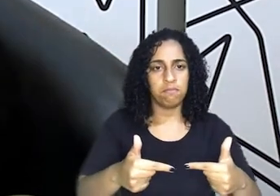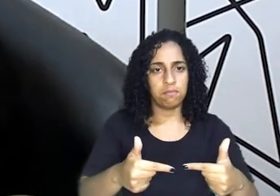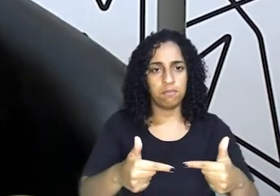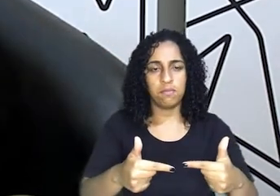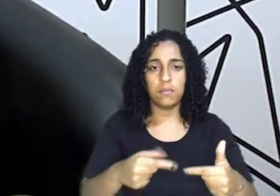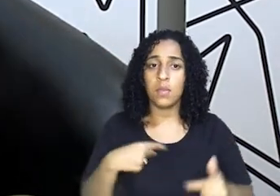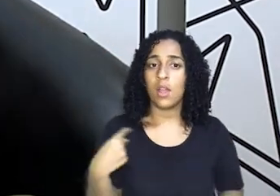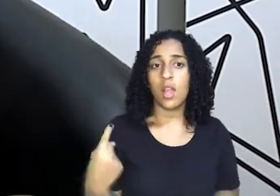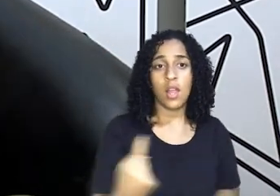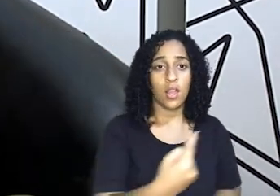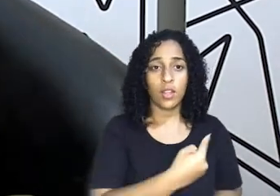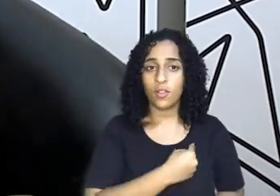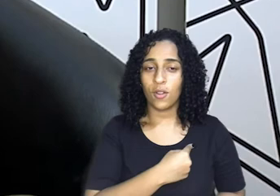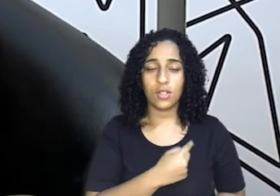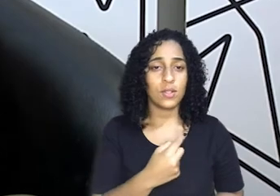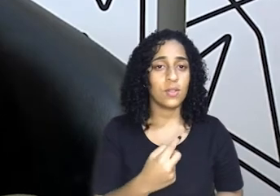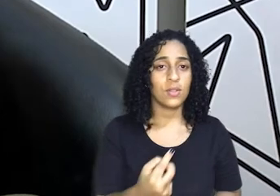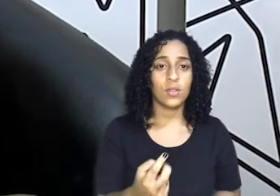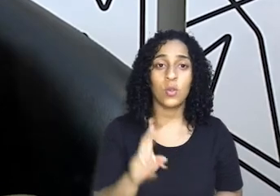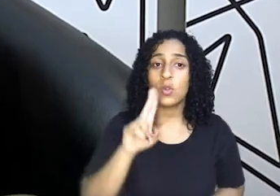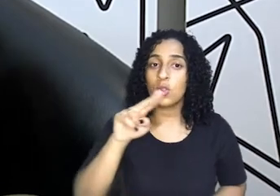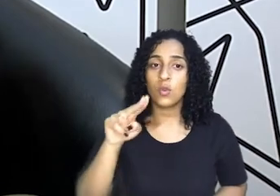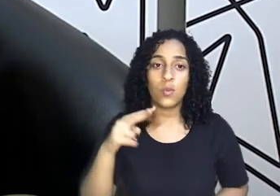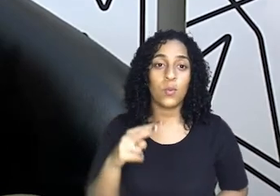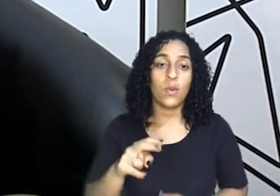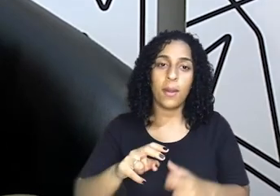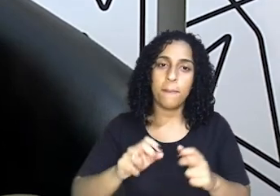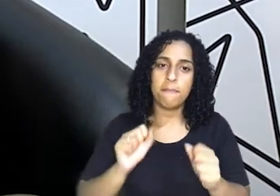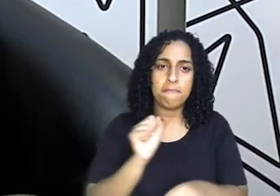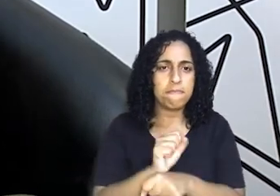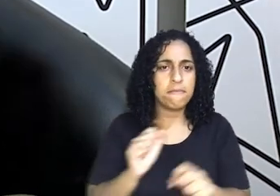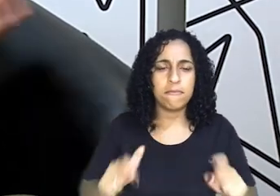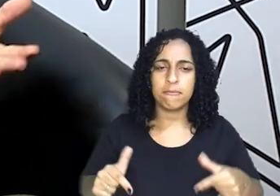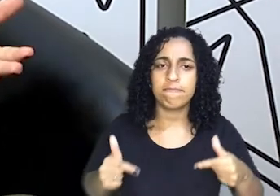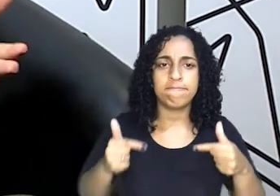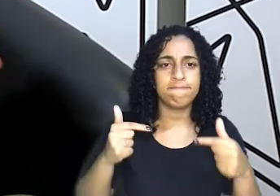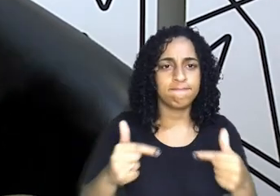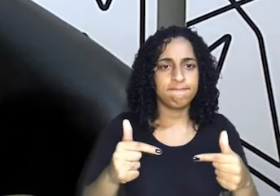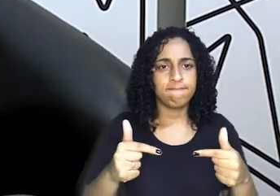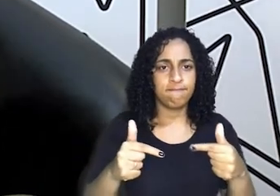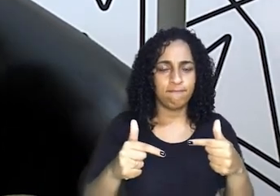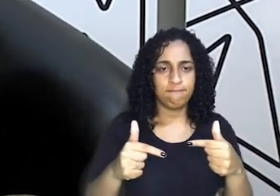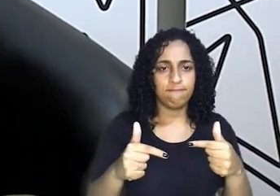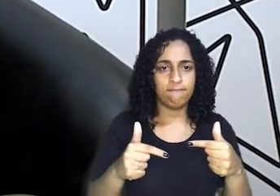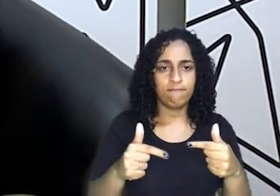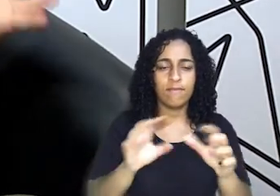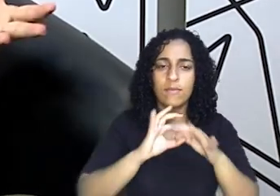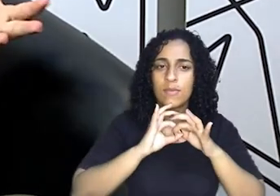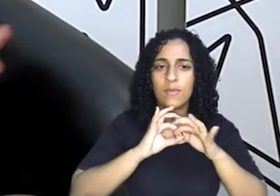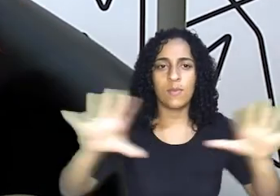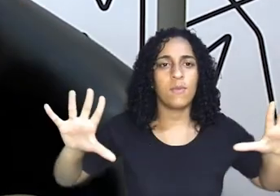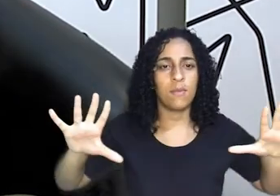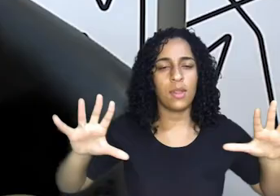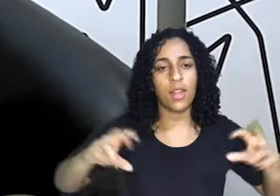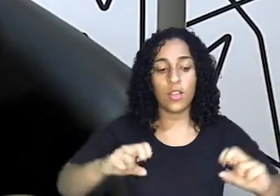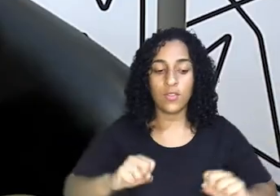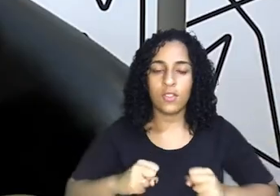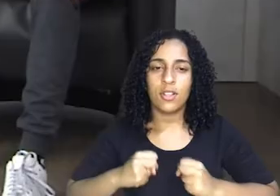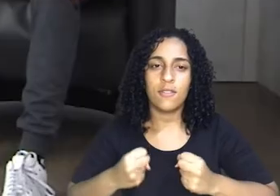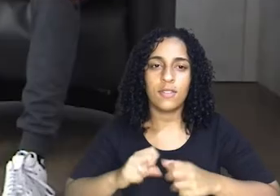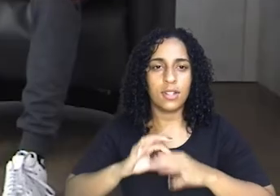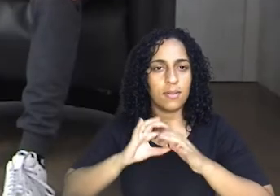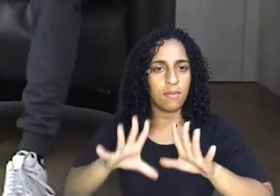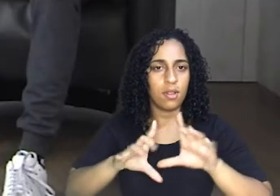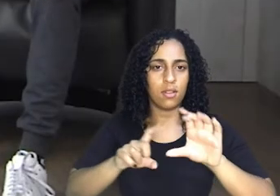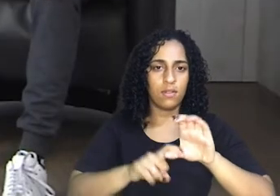por vamos falar nós né porque eu tô aqui mulher né Nós também nunca deixamos de lutar por essa liberdade por